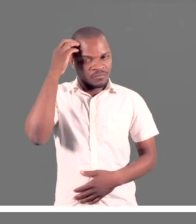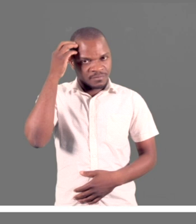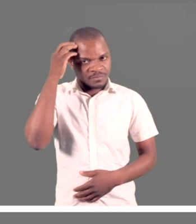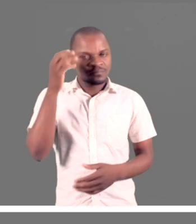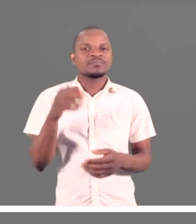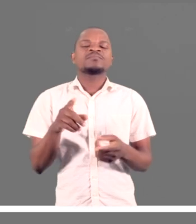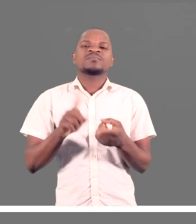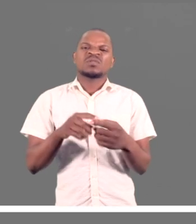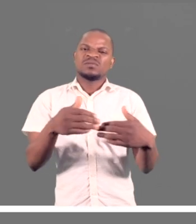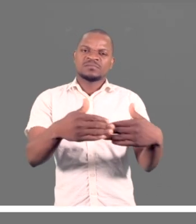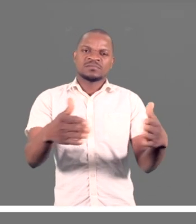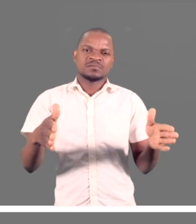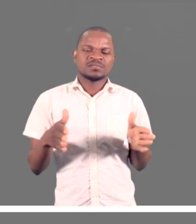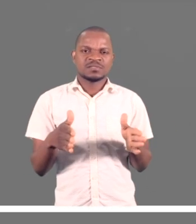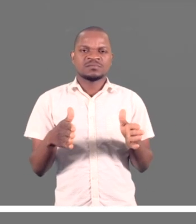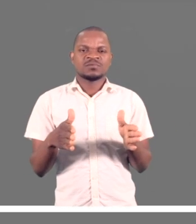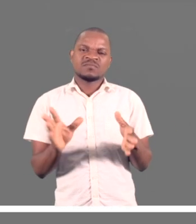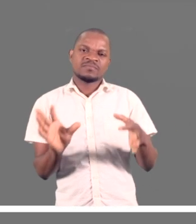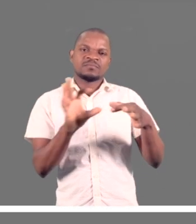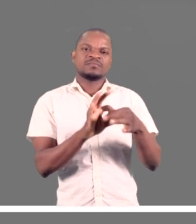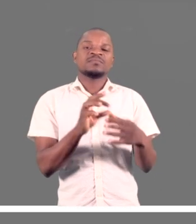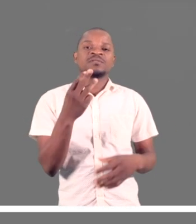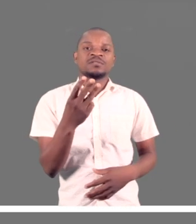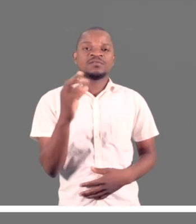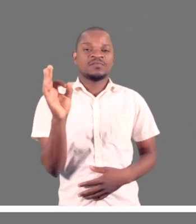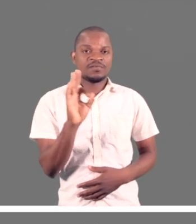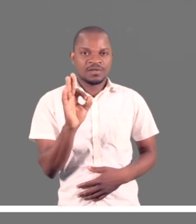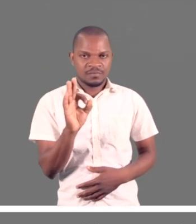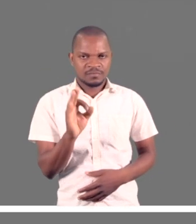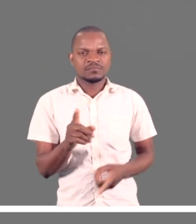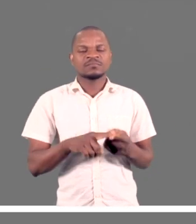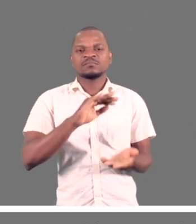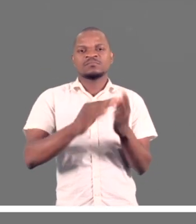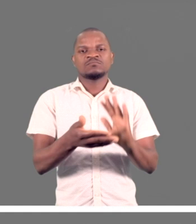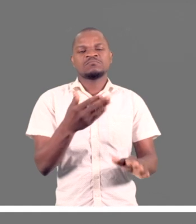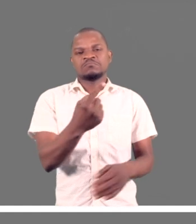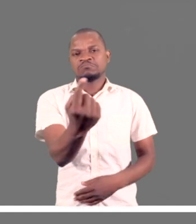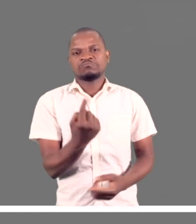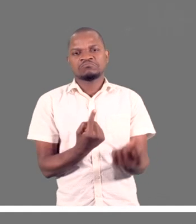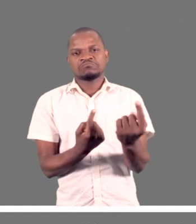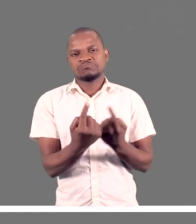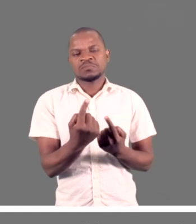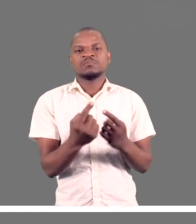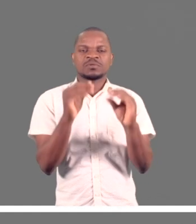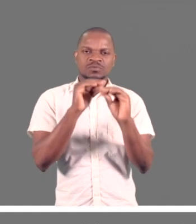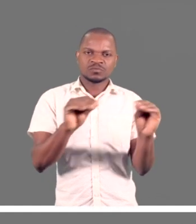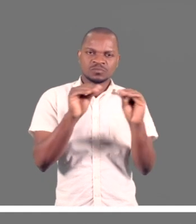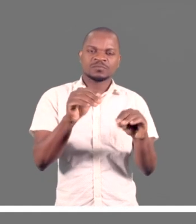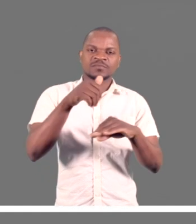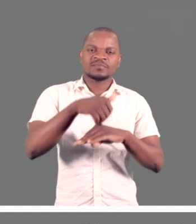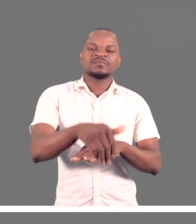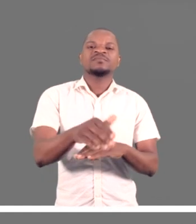Maputo, concretamente numa das salas anexas da escola 3 de fevereiro. Aliás, aqui os professores dessa escola vêm para dar